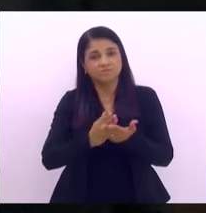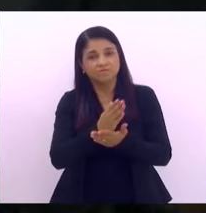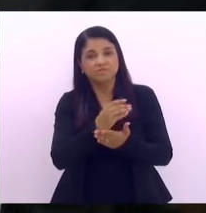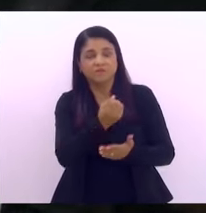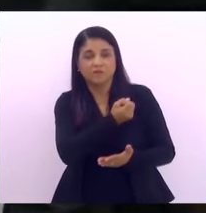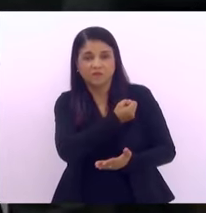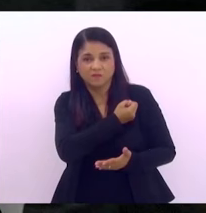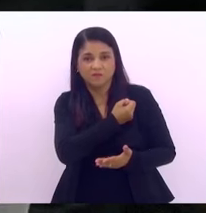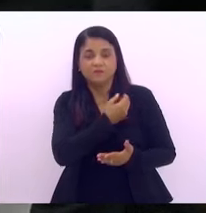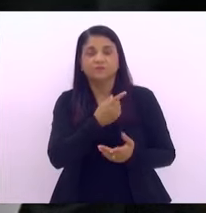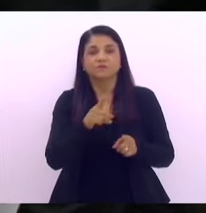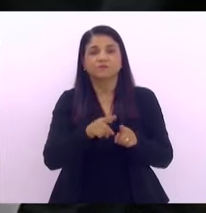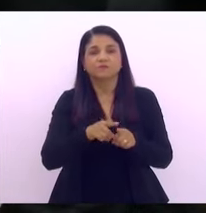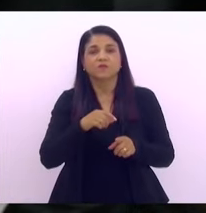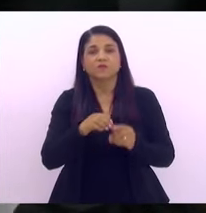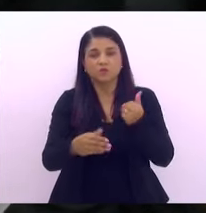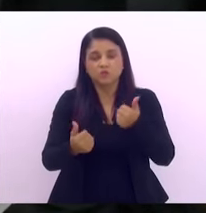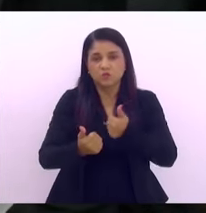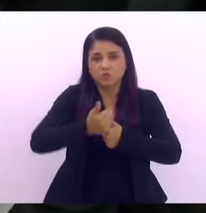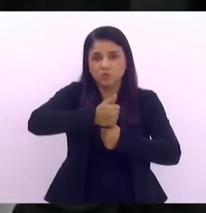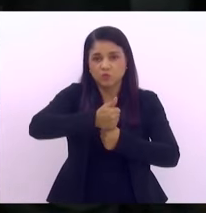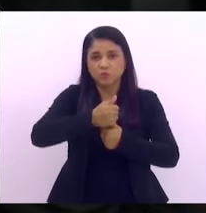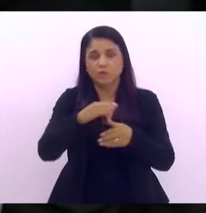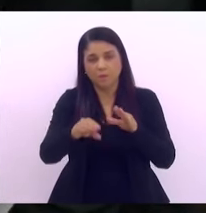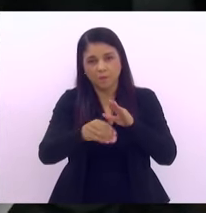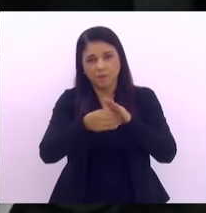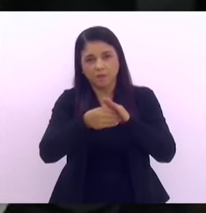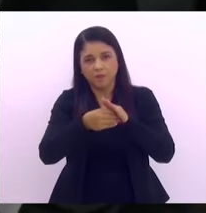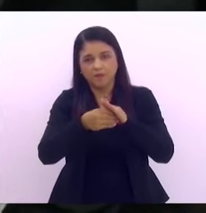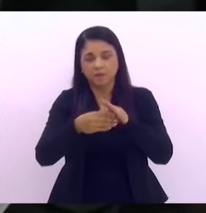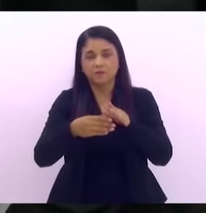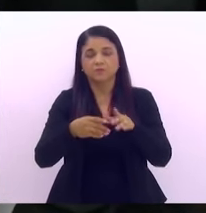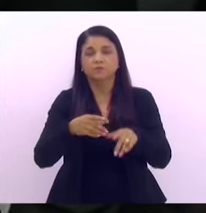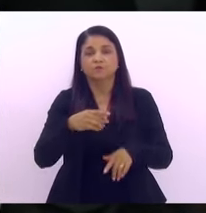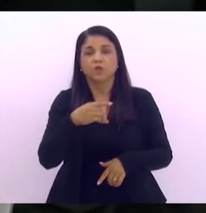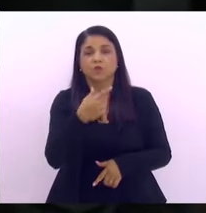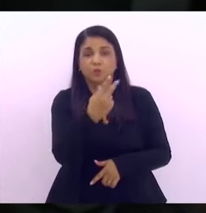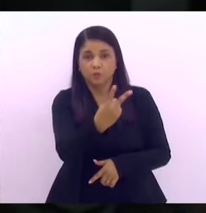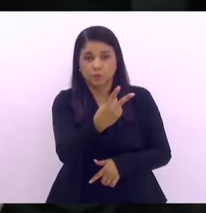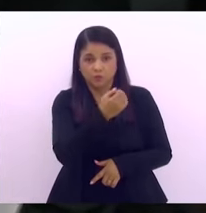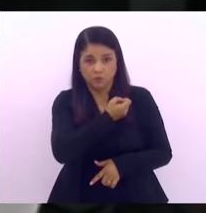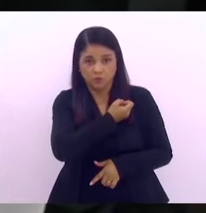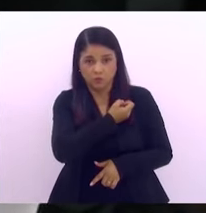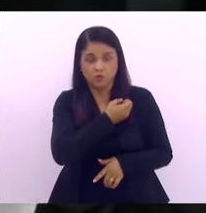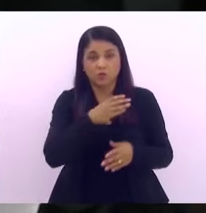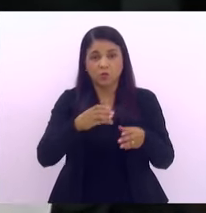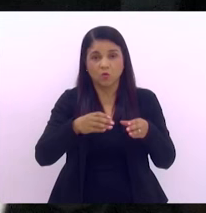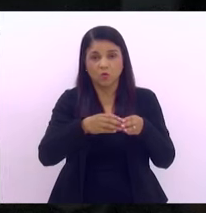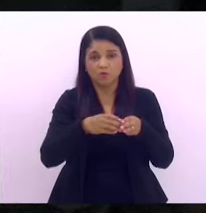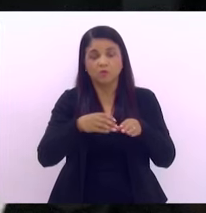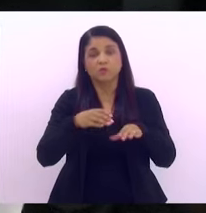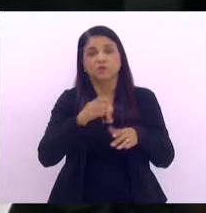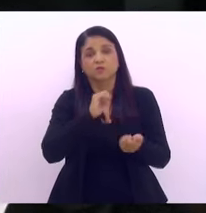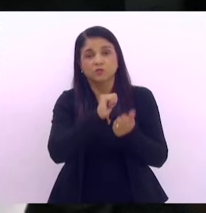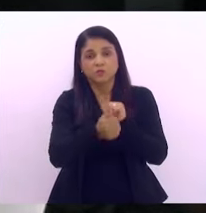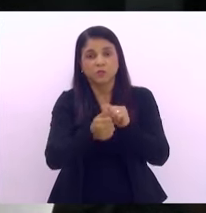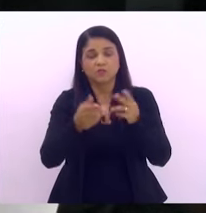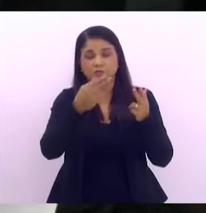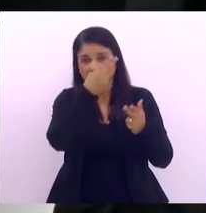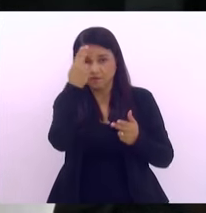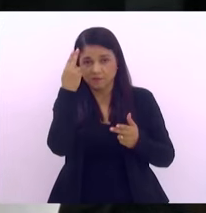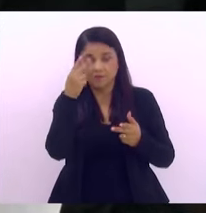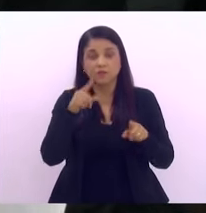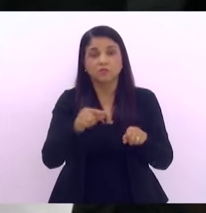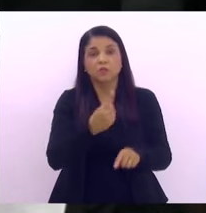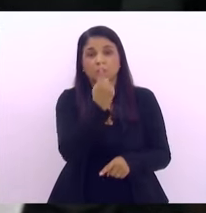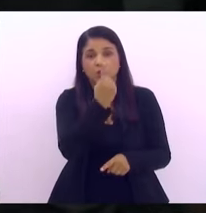de plenário, favorável consumir emenda. Agutinando as emendas número 2 da Comissão de Esporte e Lazer e número 1 de